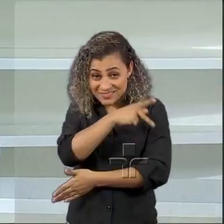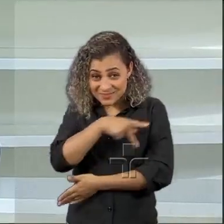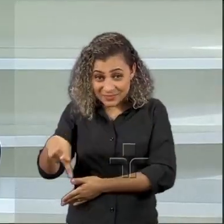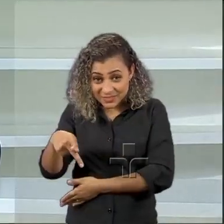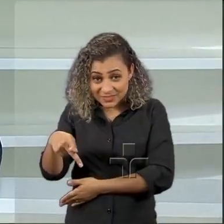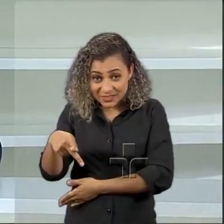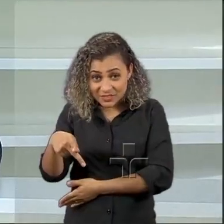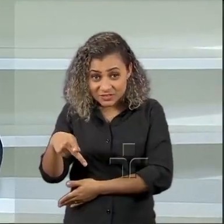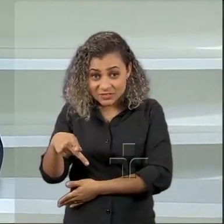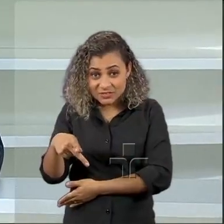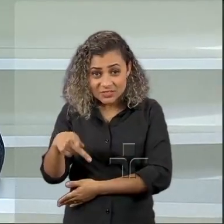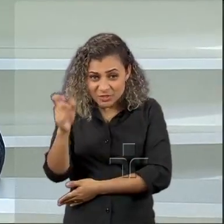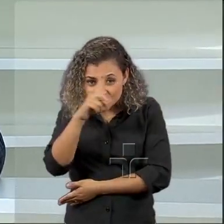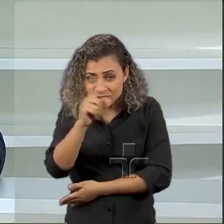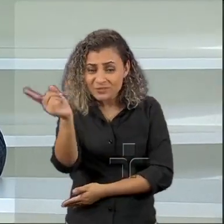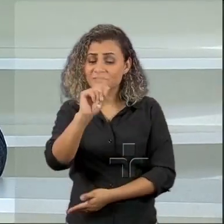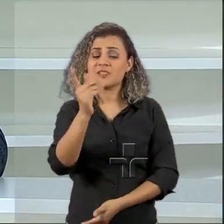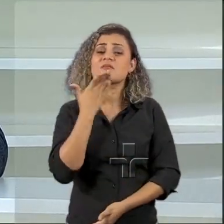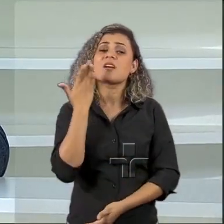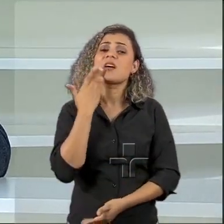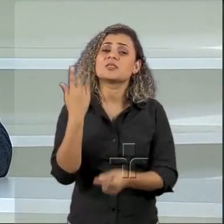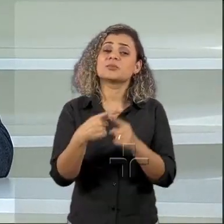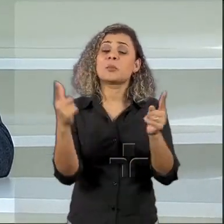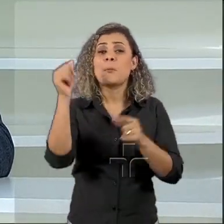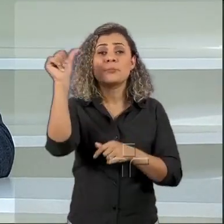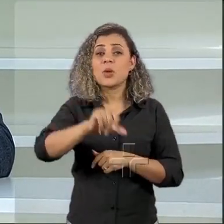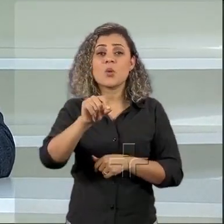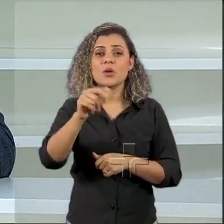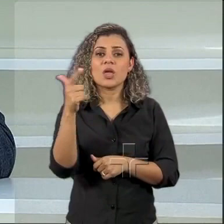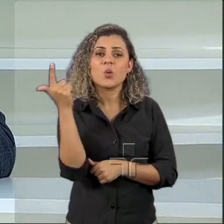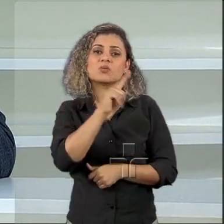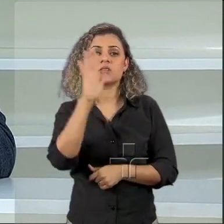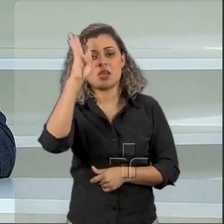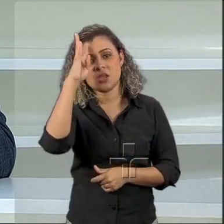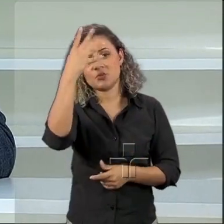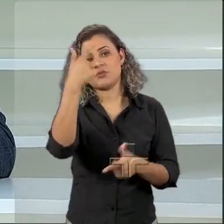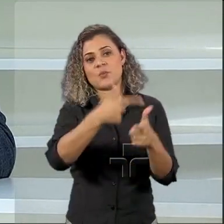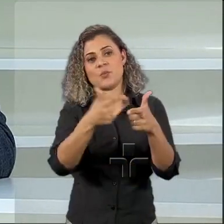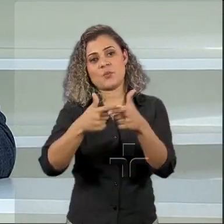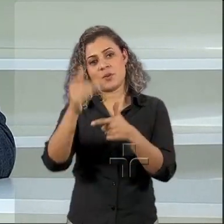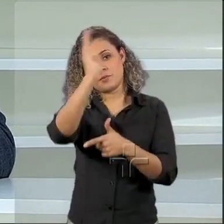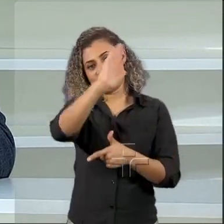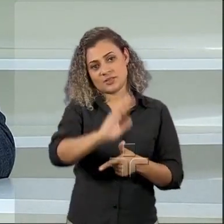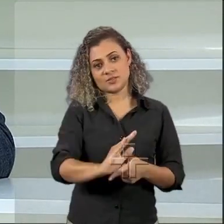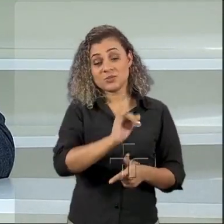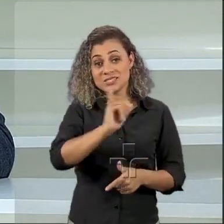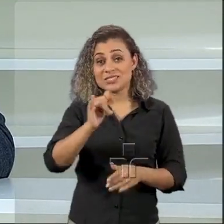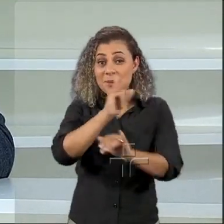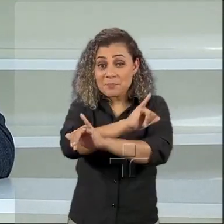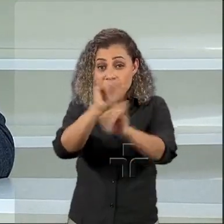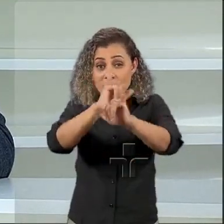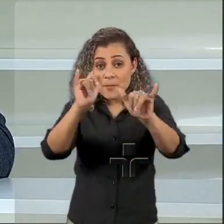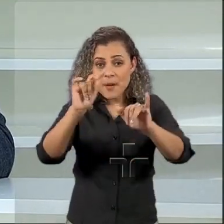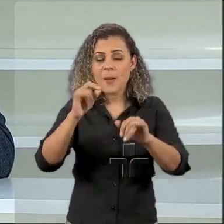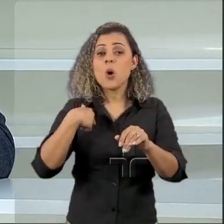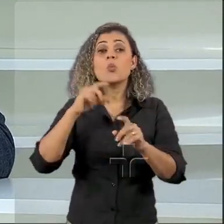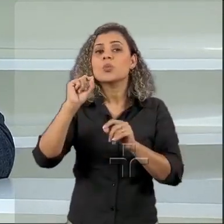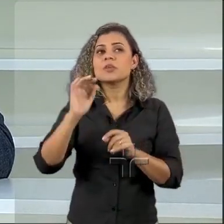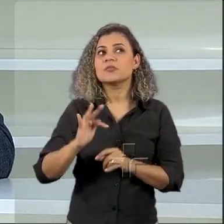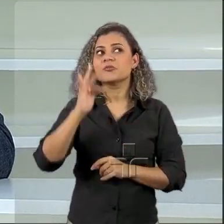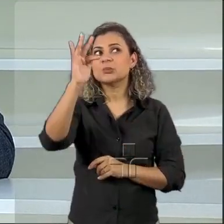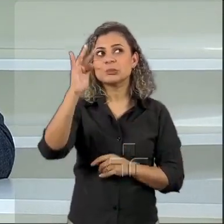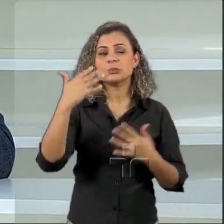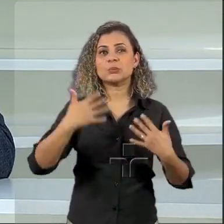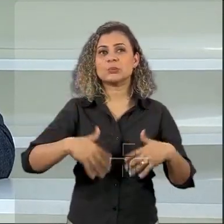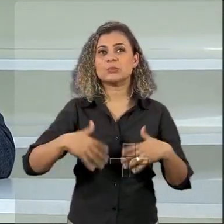difícil. O problema é resolver a fratura que tem nesse país. E se alguém não fizer uma campanha pensando no que vai acontecer depois